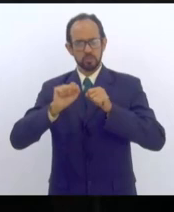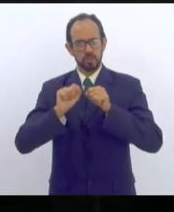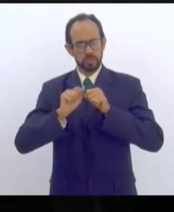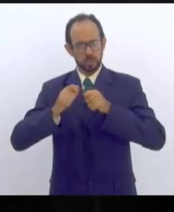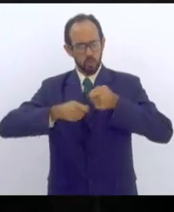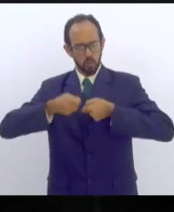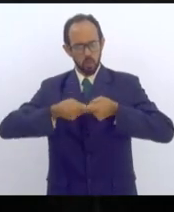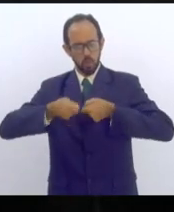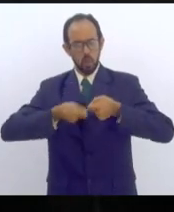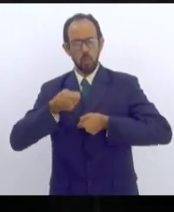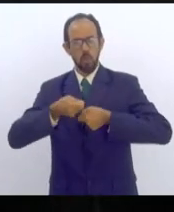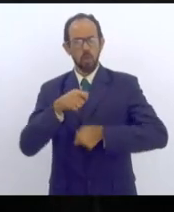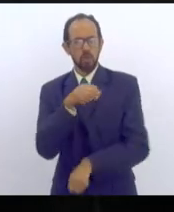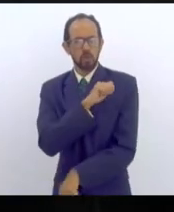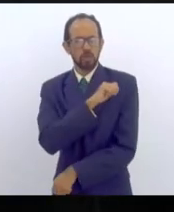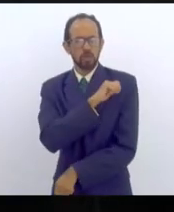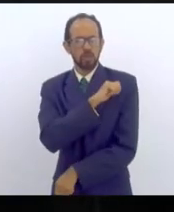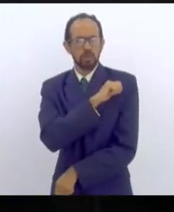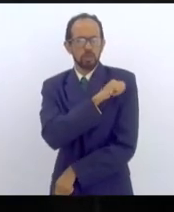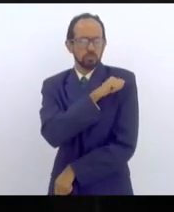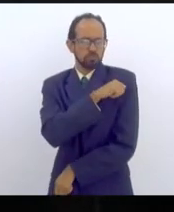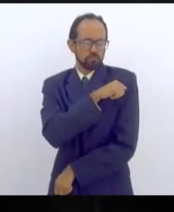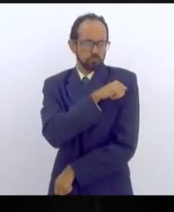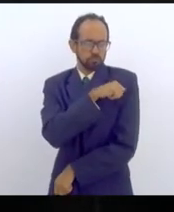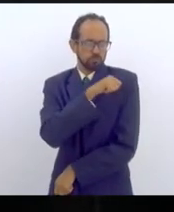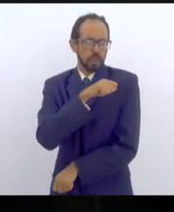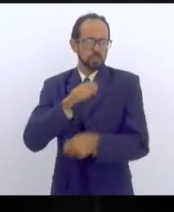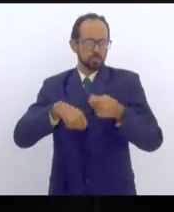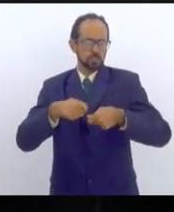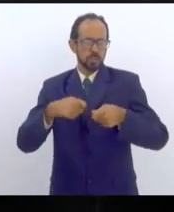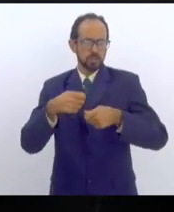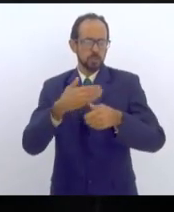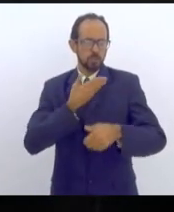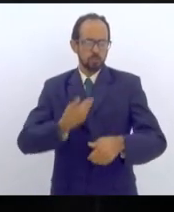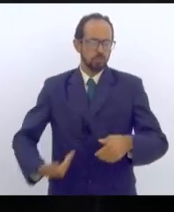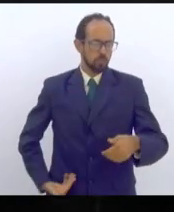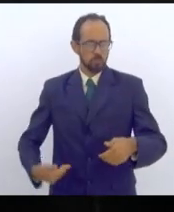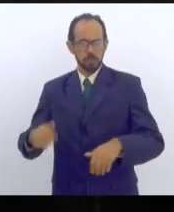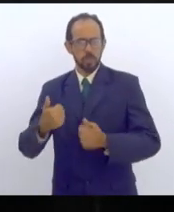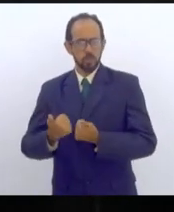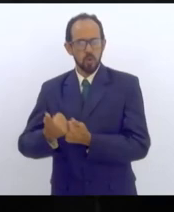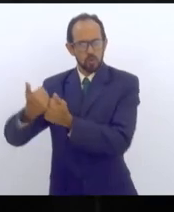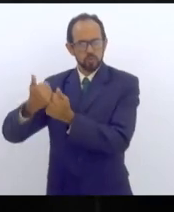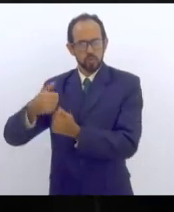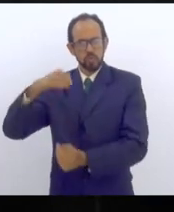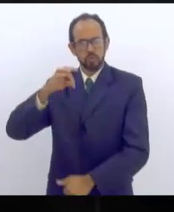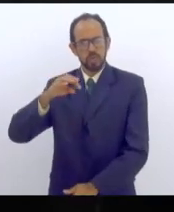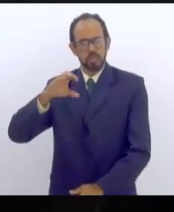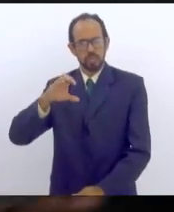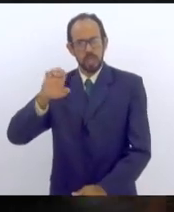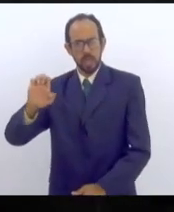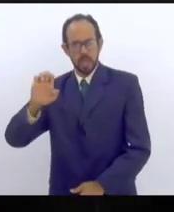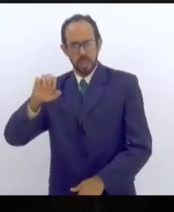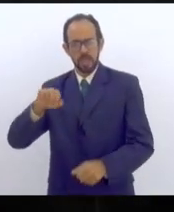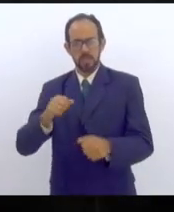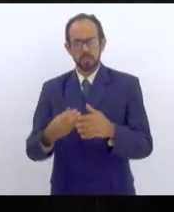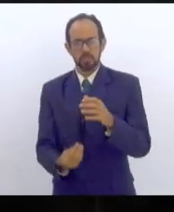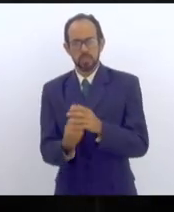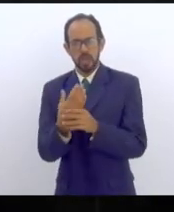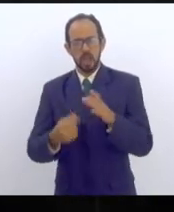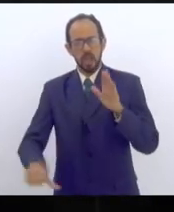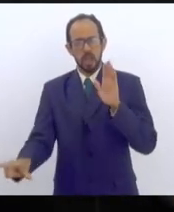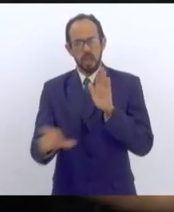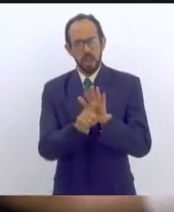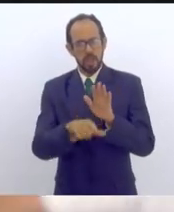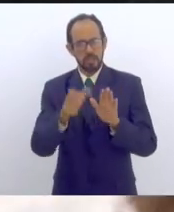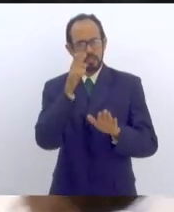da administração pública com o auxílio do TCE, de legislar visando o